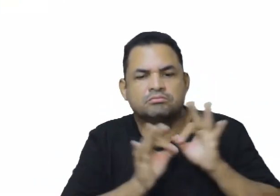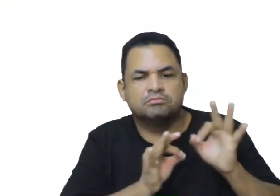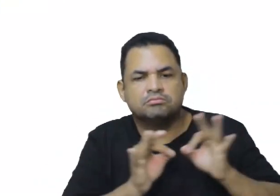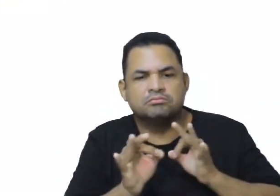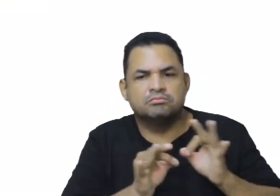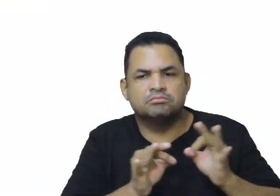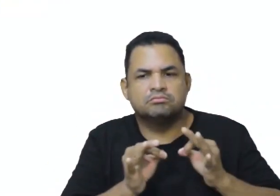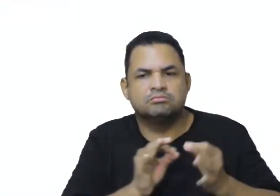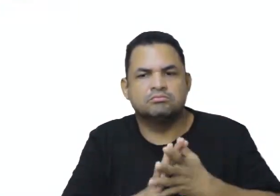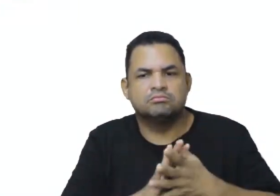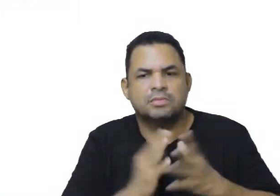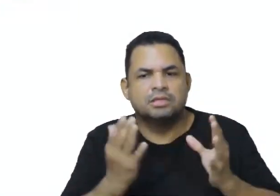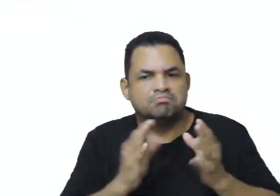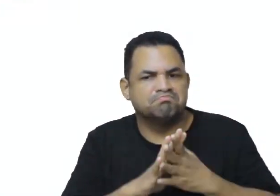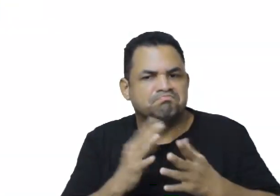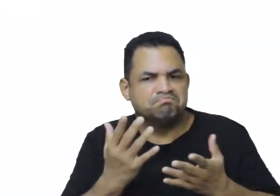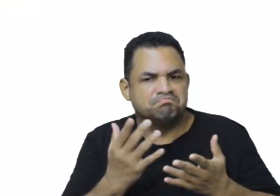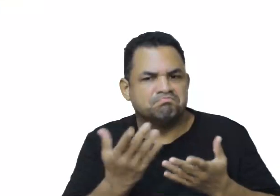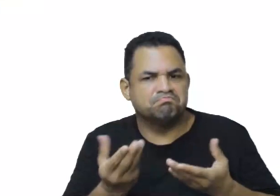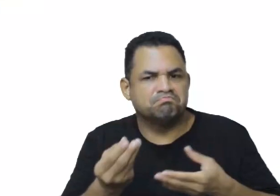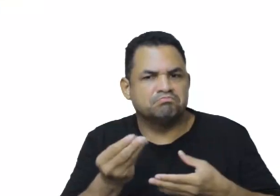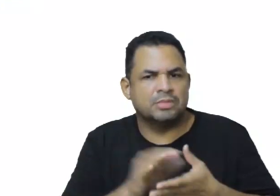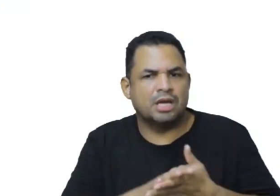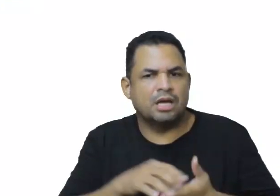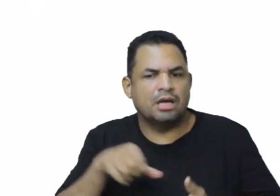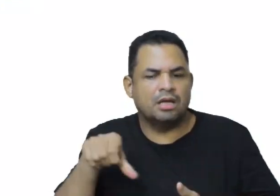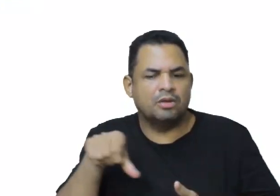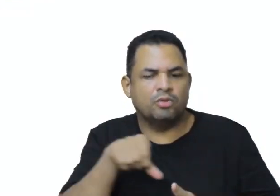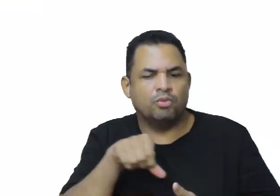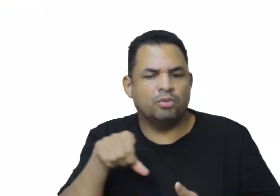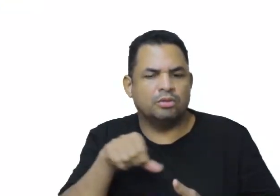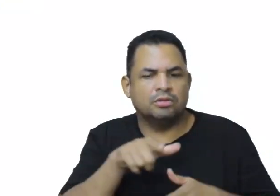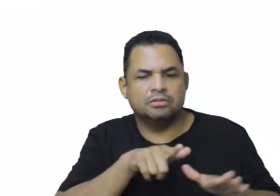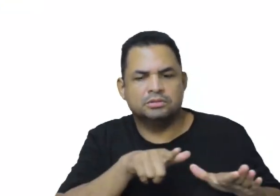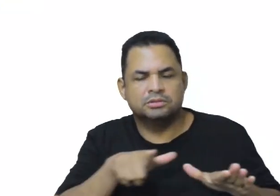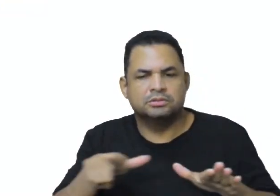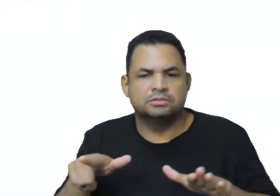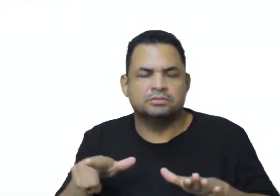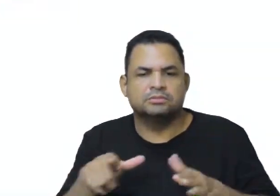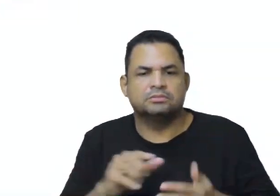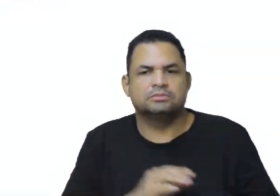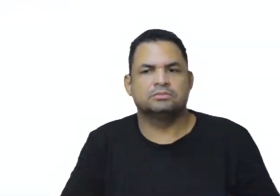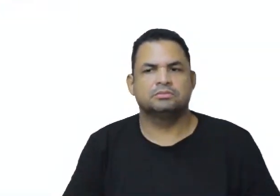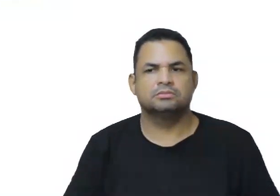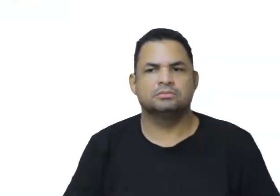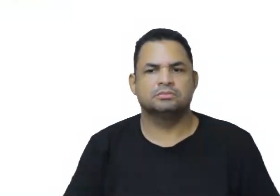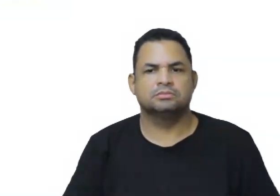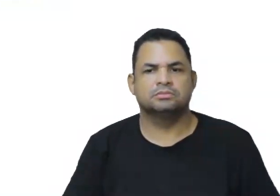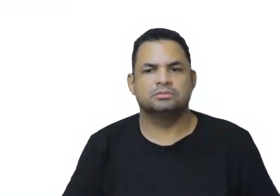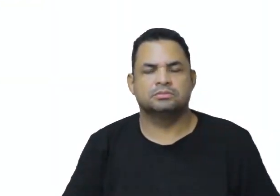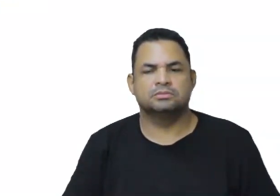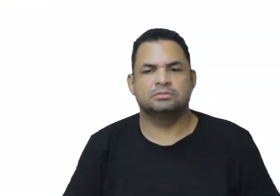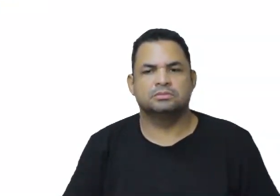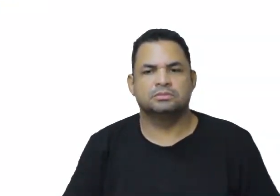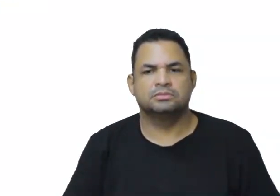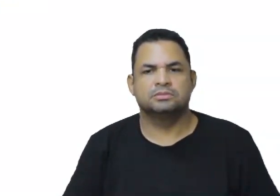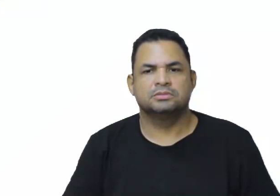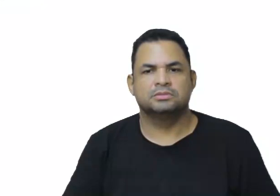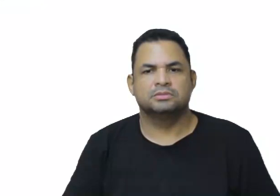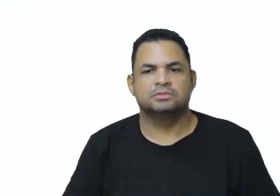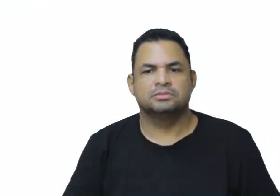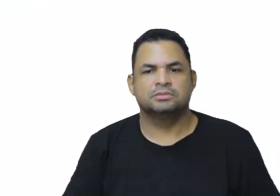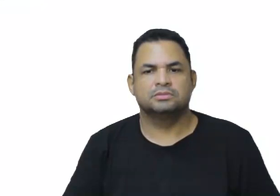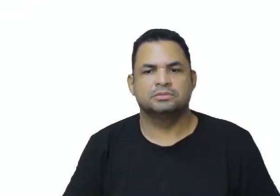de uma forma bem complexa dentro da 9ª semana, né? Você consegue perceber que já se formaram bastante estruturas que vão